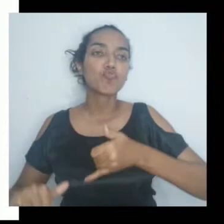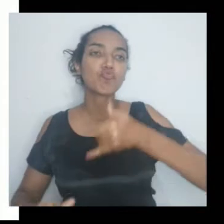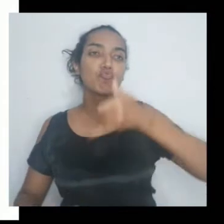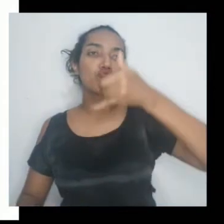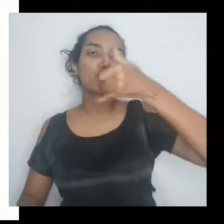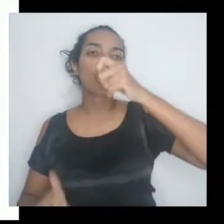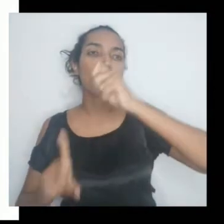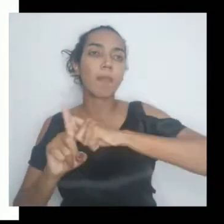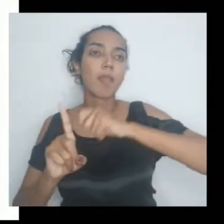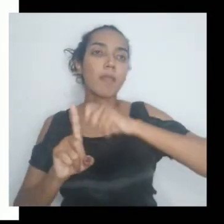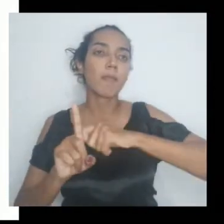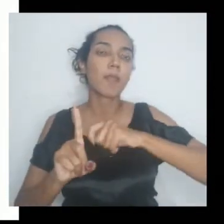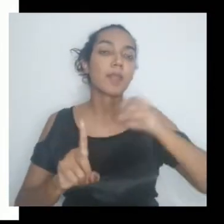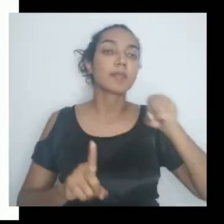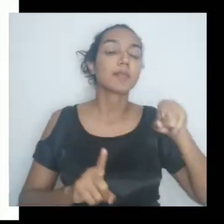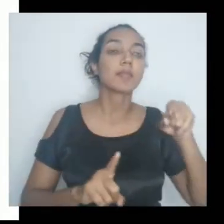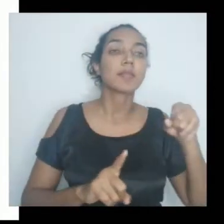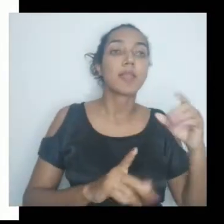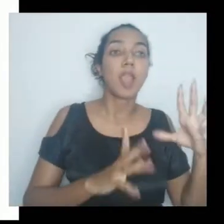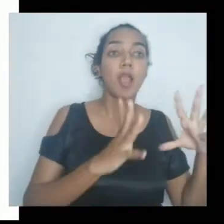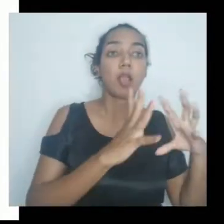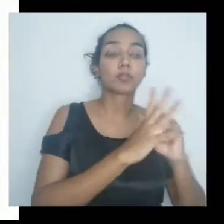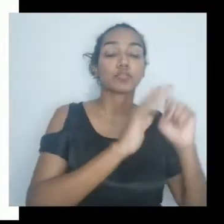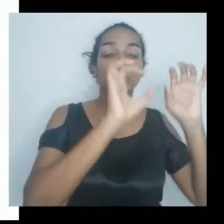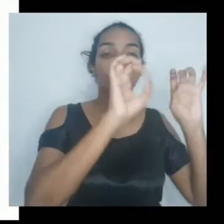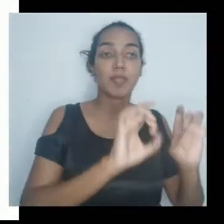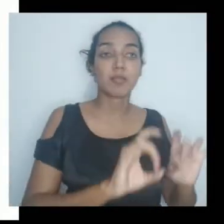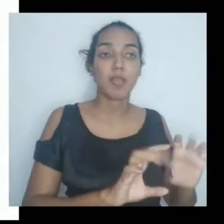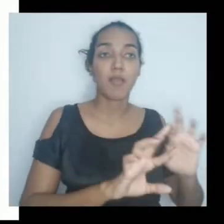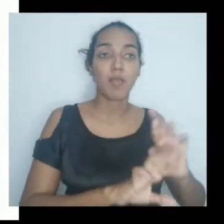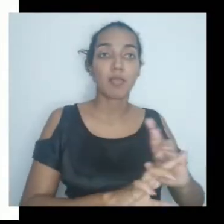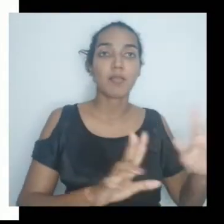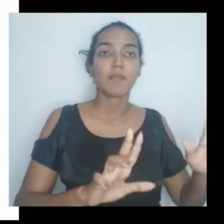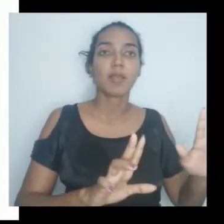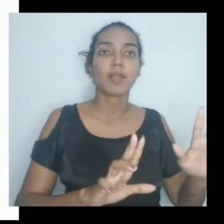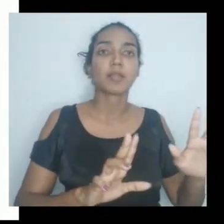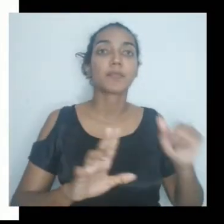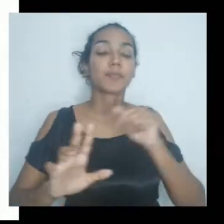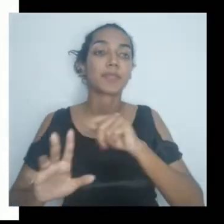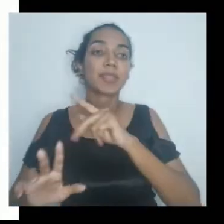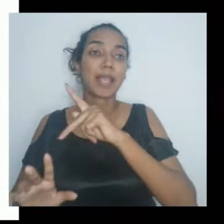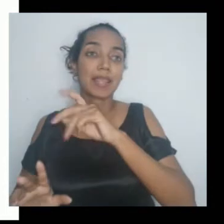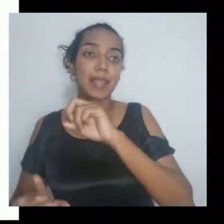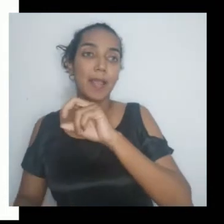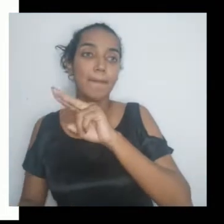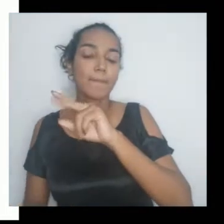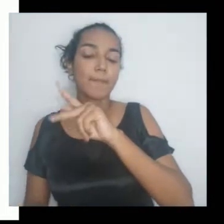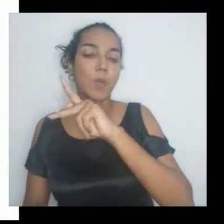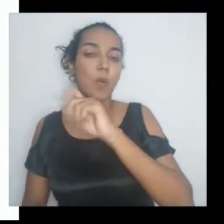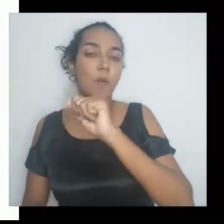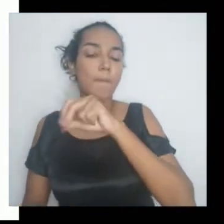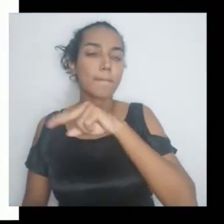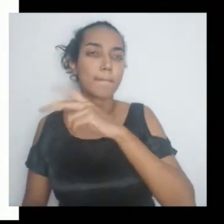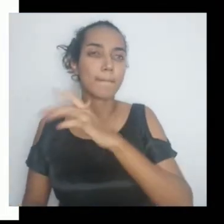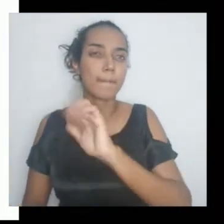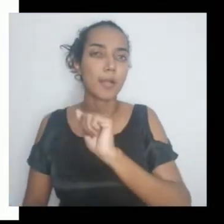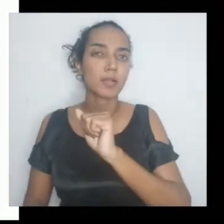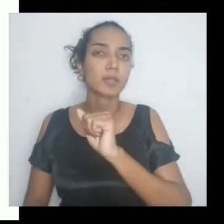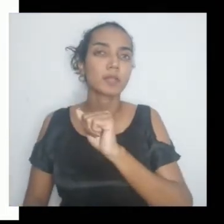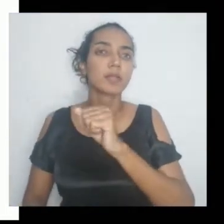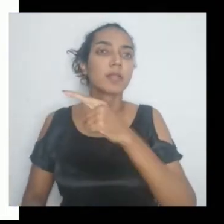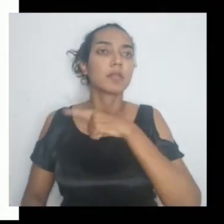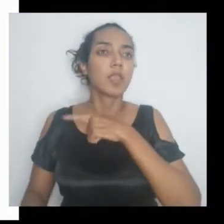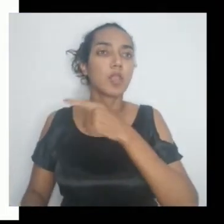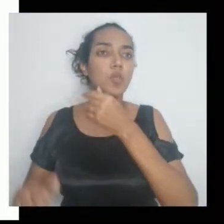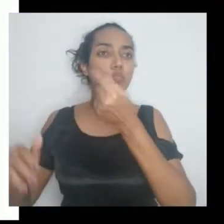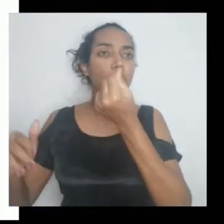serem creditados na poupança. A poupança ela tem um valor adicionado mensalmente, se você deixar o dinheiro parado. Já a conta especial ela tem a